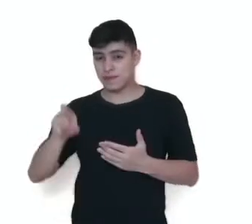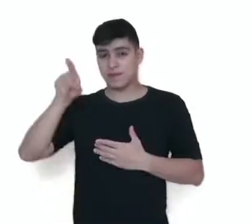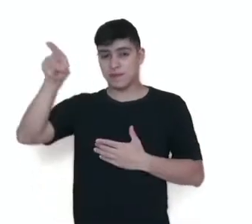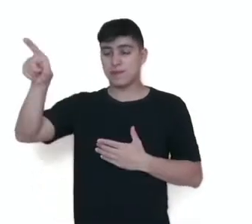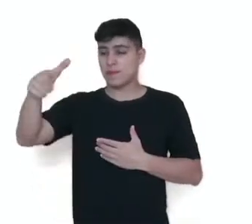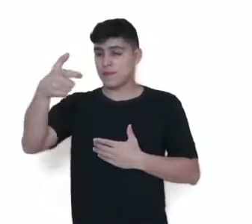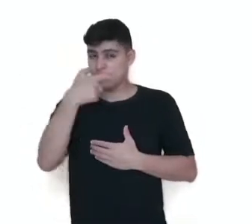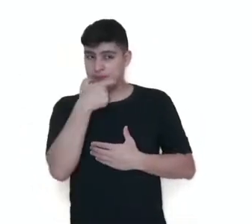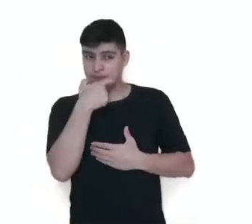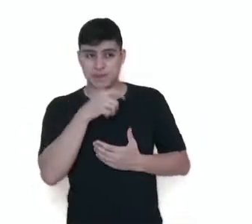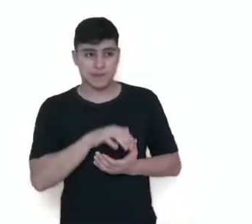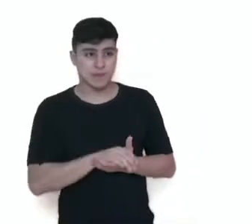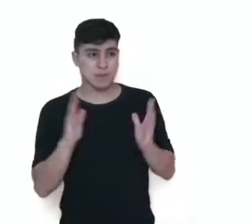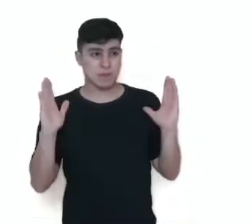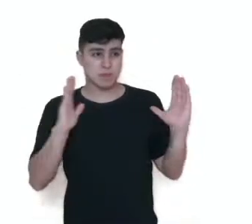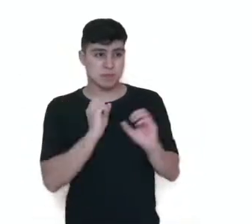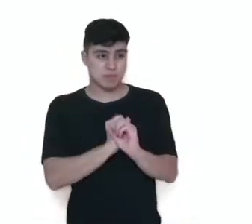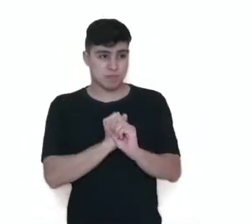dezembro de